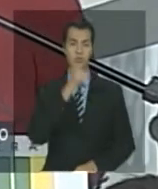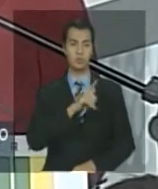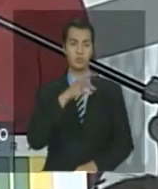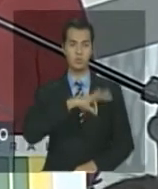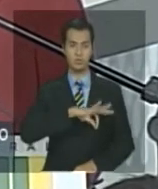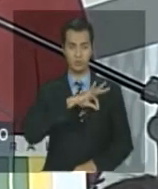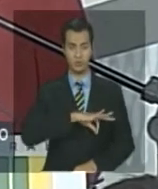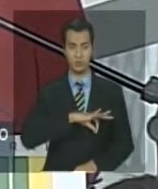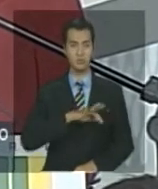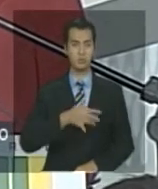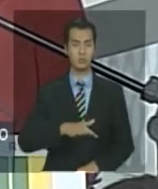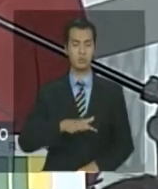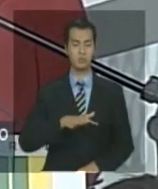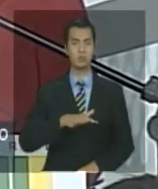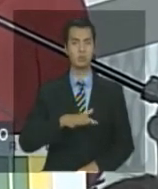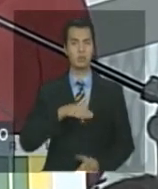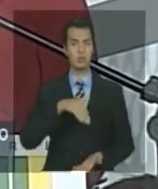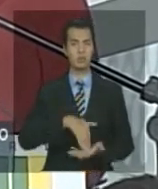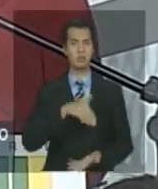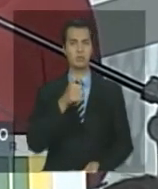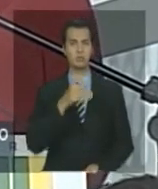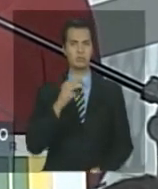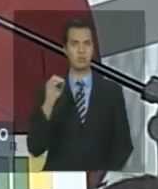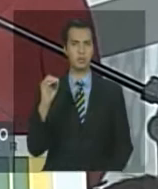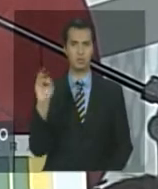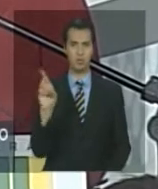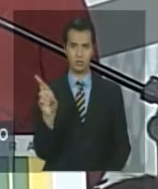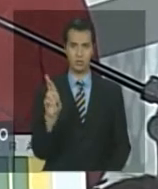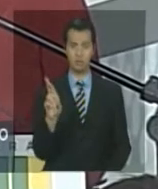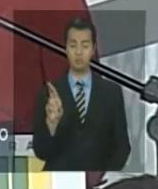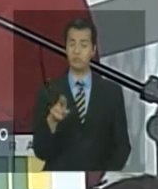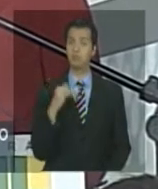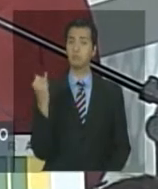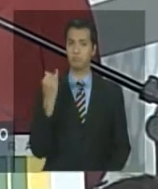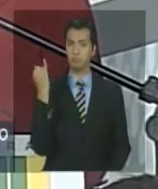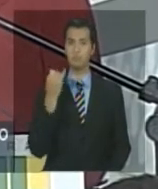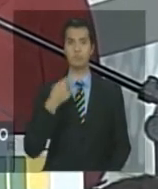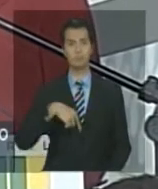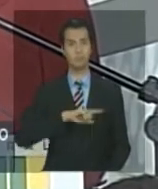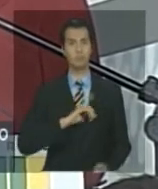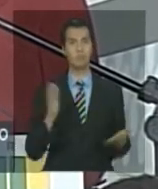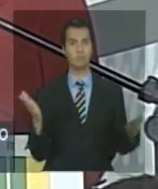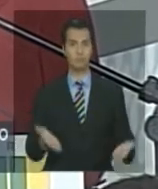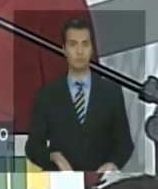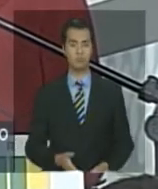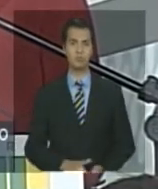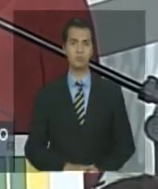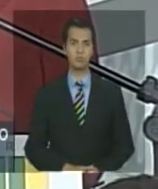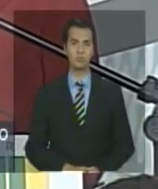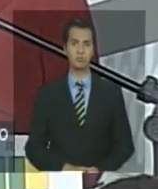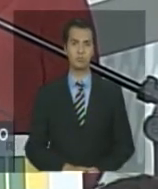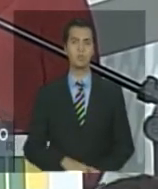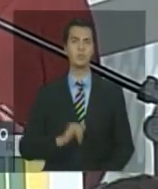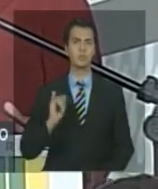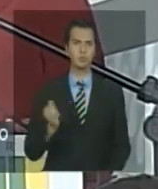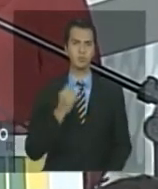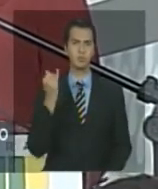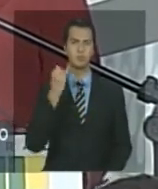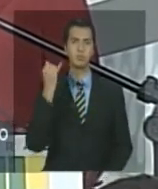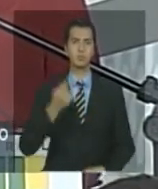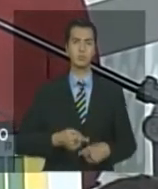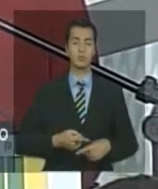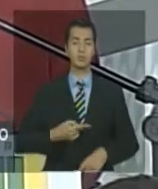menos R$100, é um momento muito importante. É um momento muito importante, apesar de